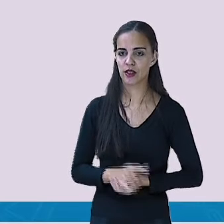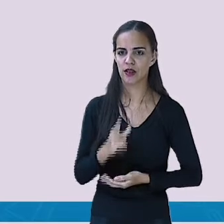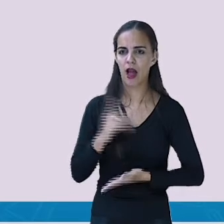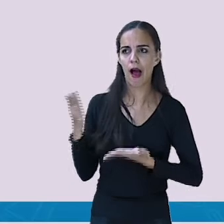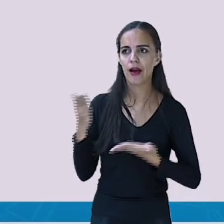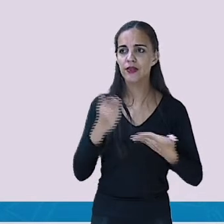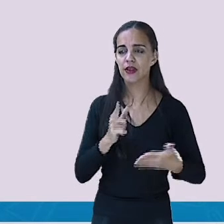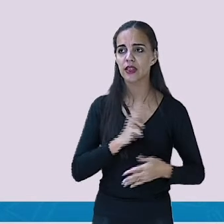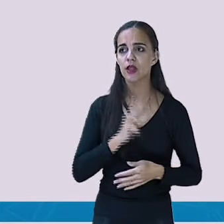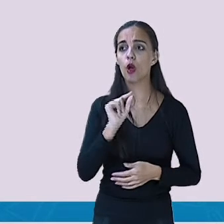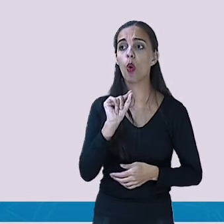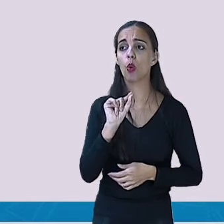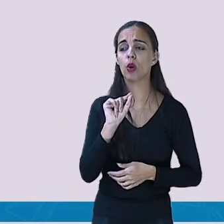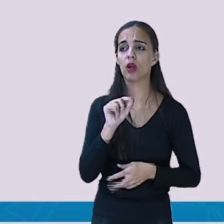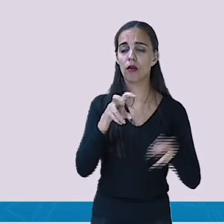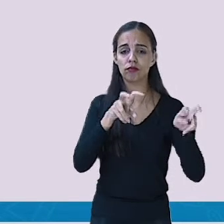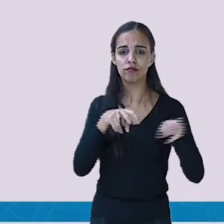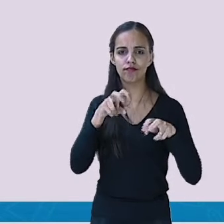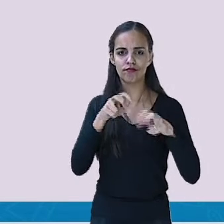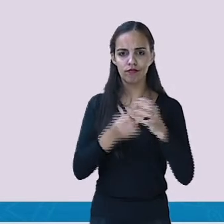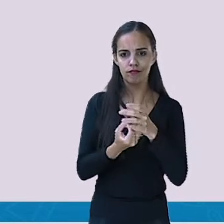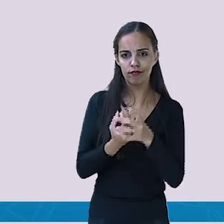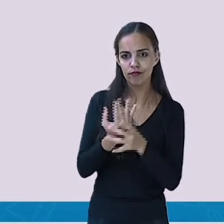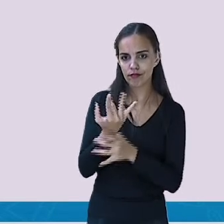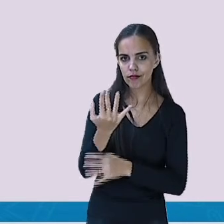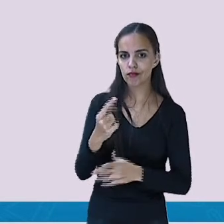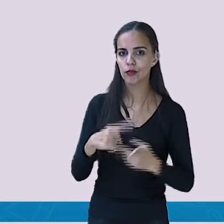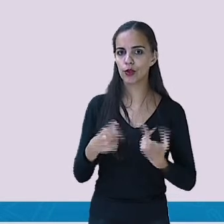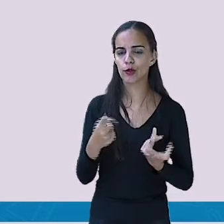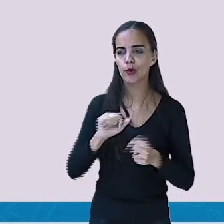a agricultura sustentável.